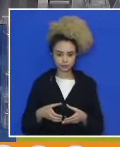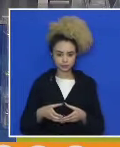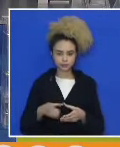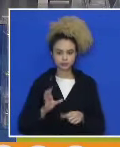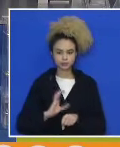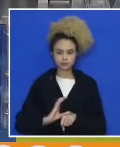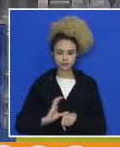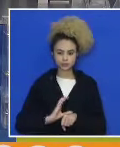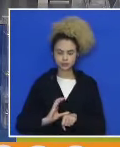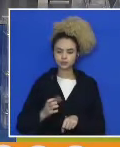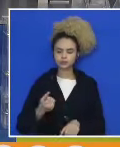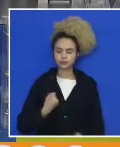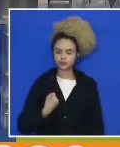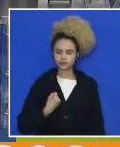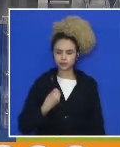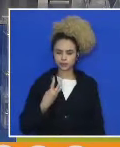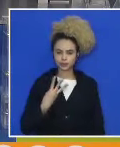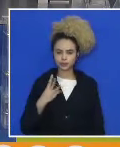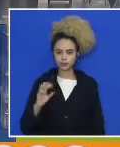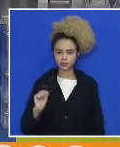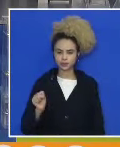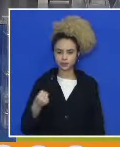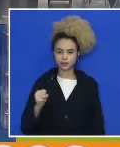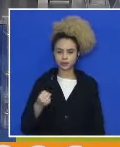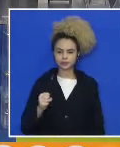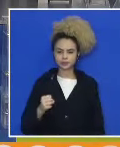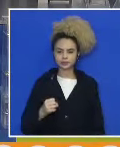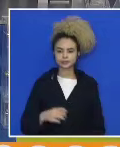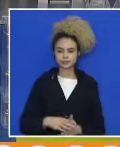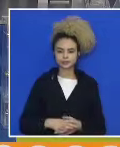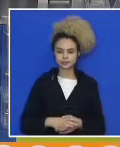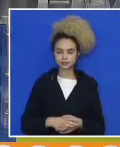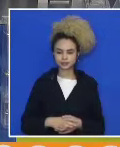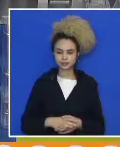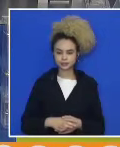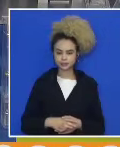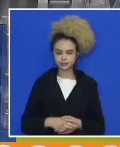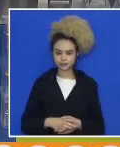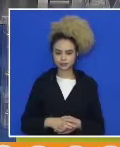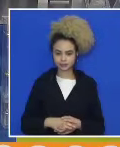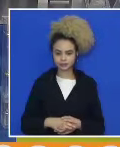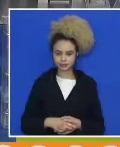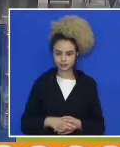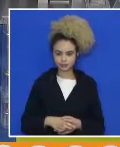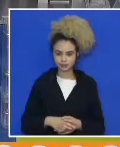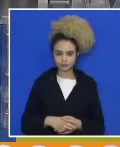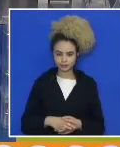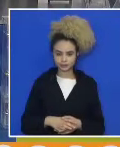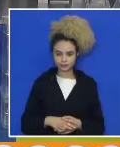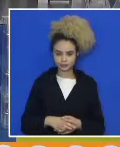Bola cinza, número 38. Cinza, 38.